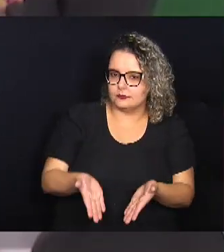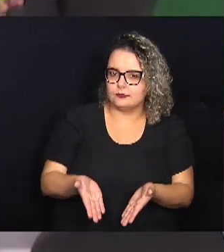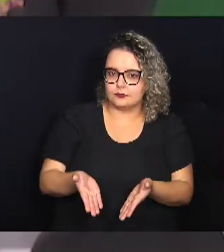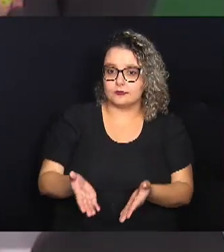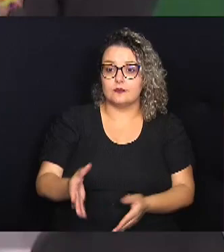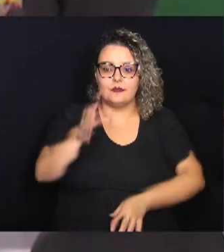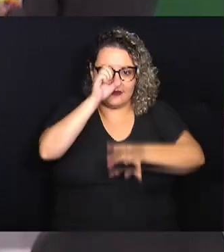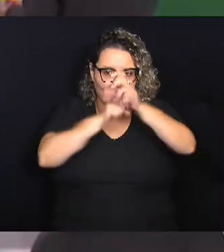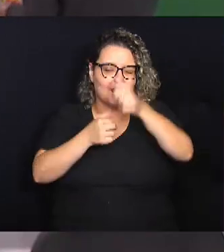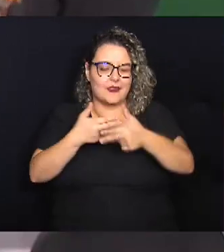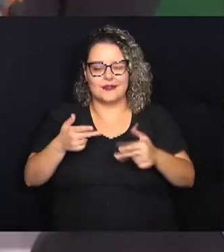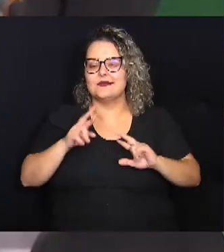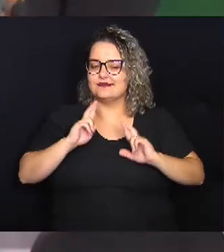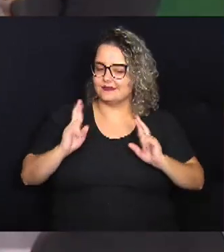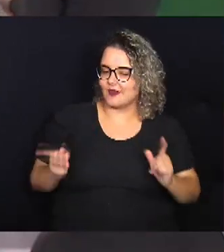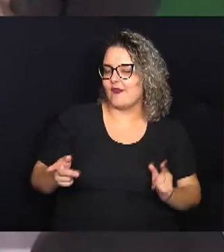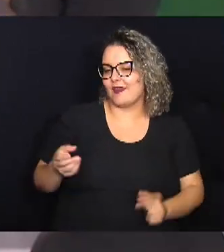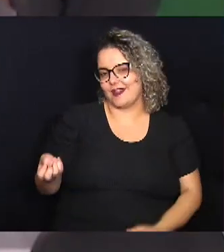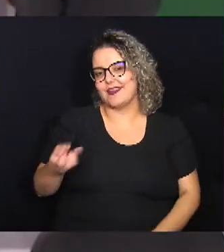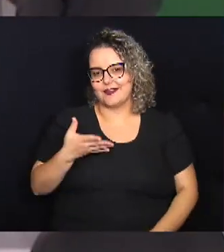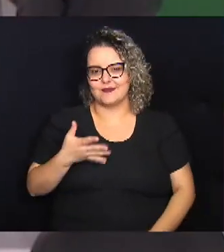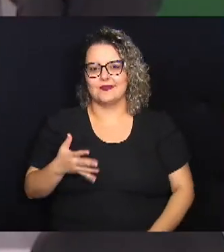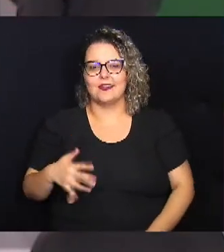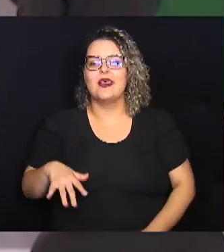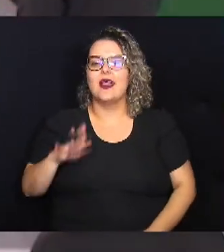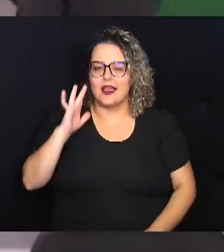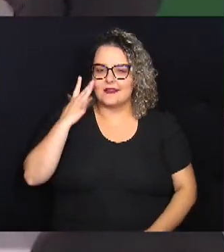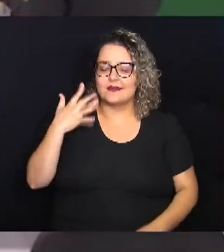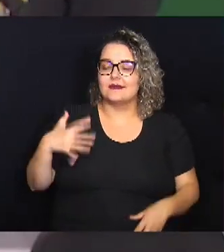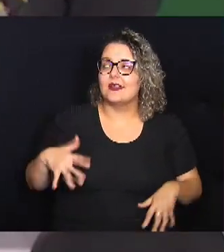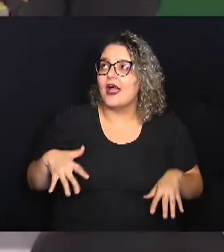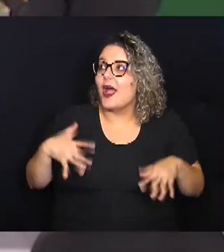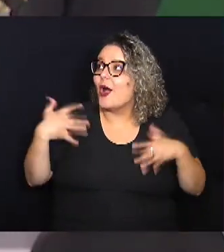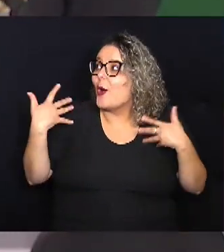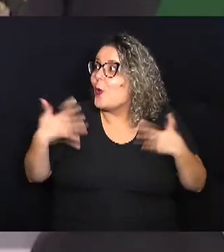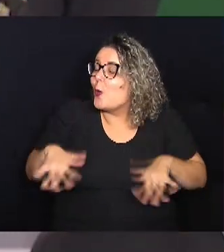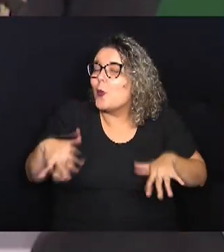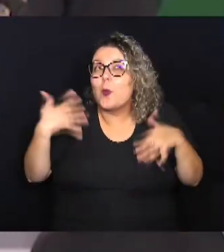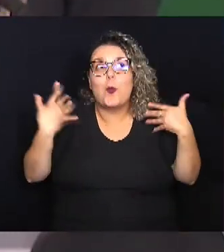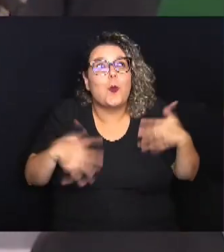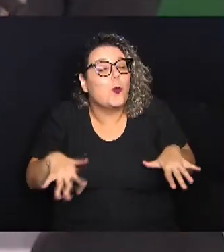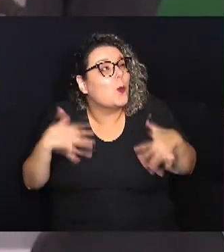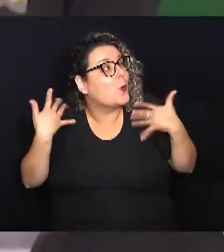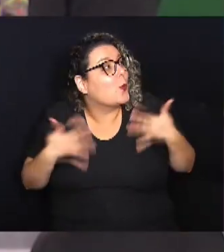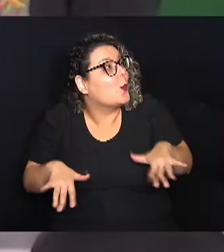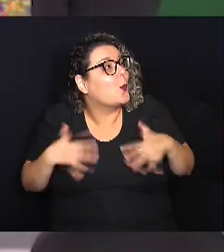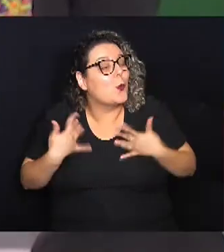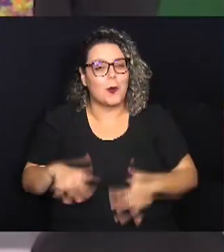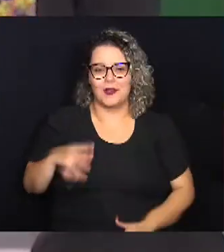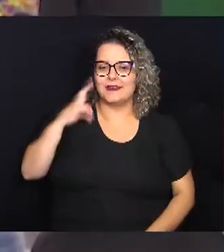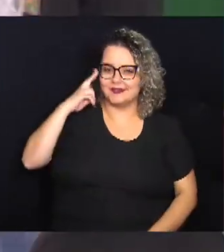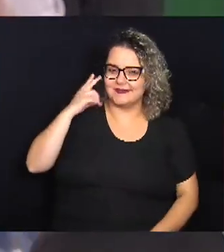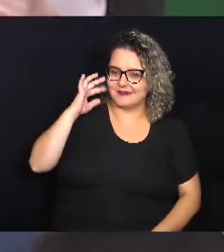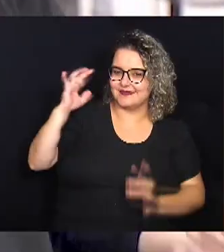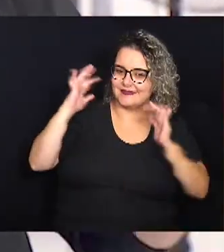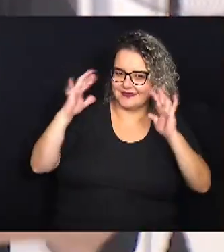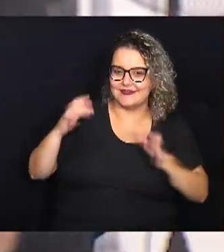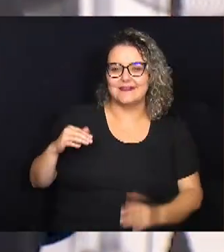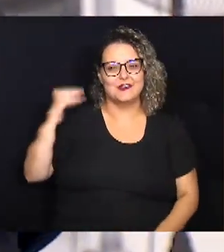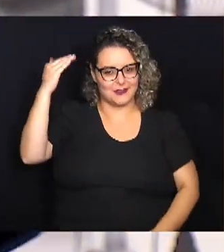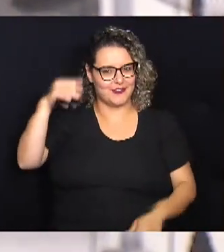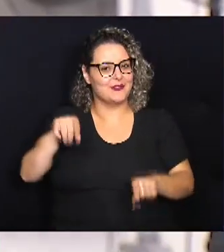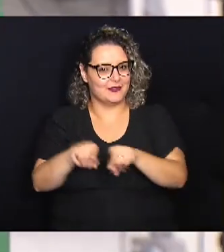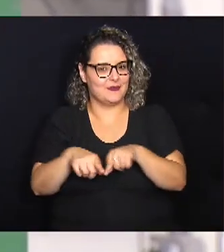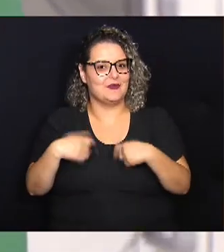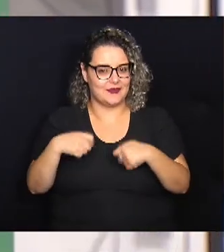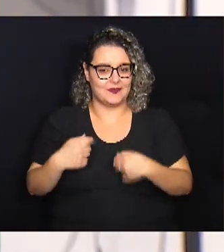coisa nova. Eu acho que é encantamento mesmo, a imaginação, os adultos também precisam.